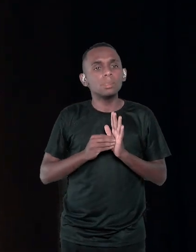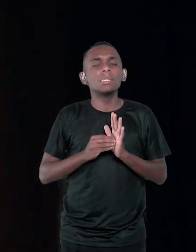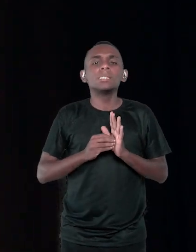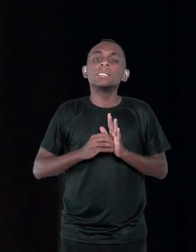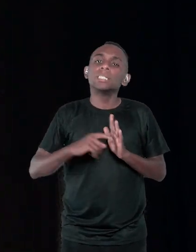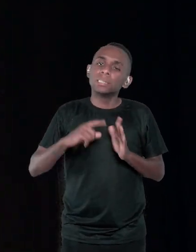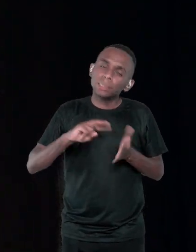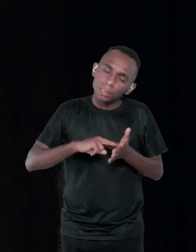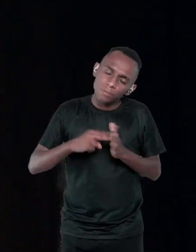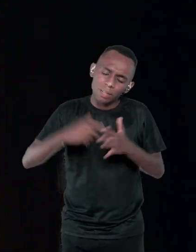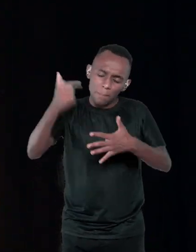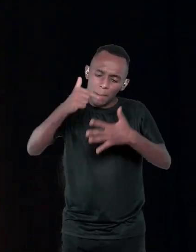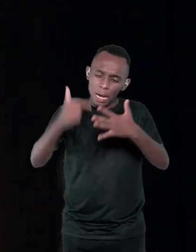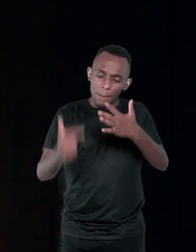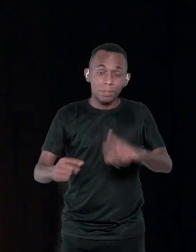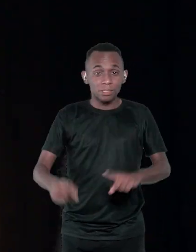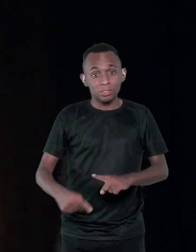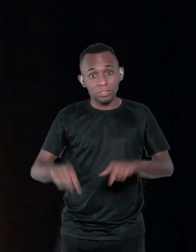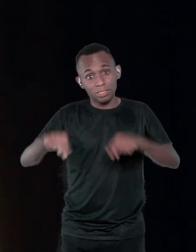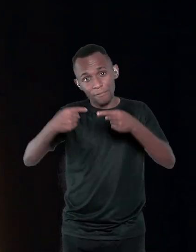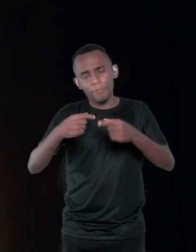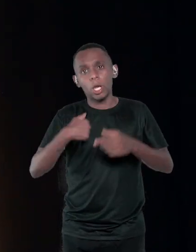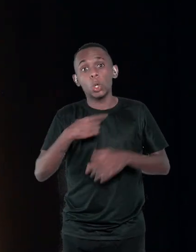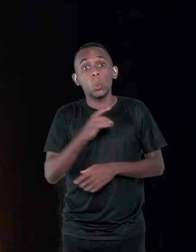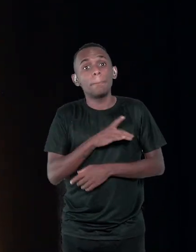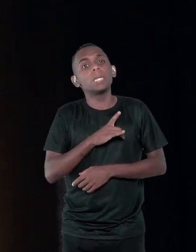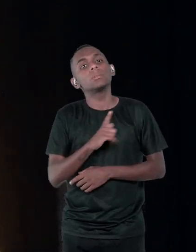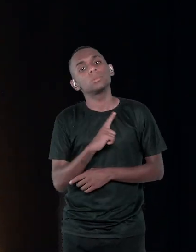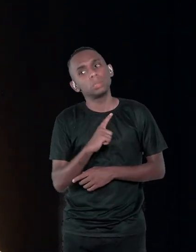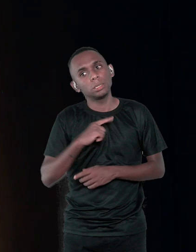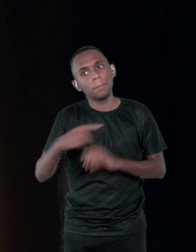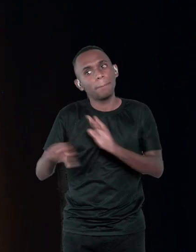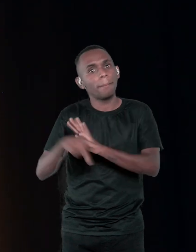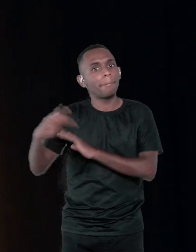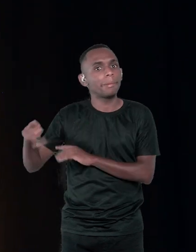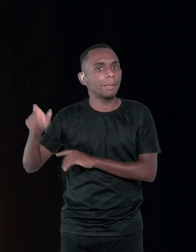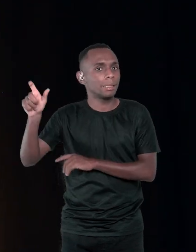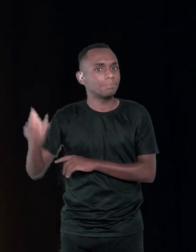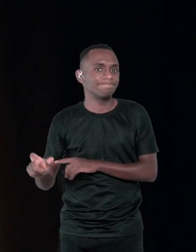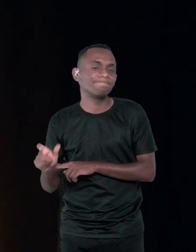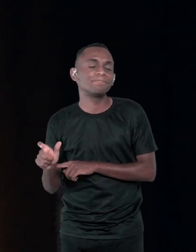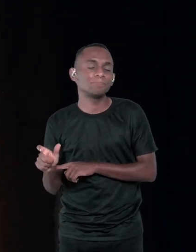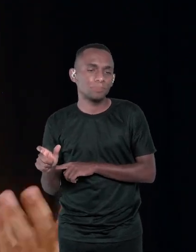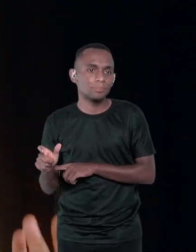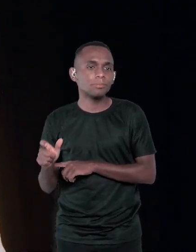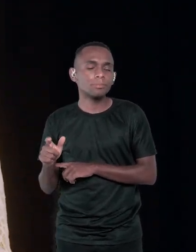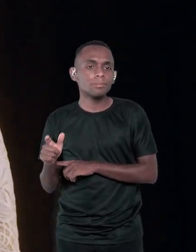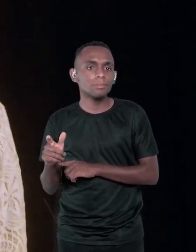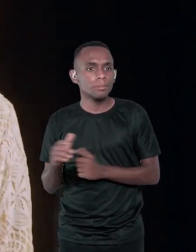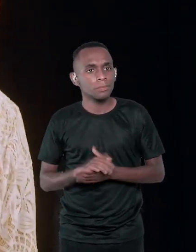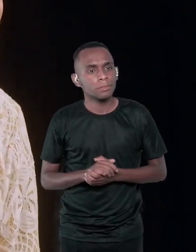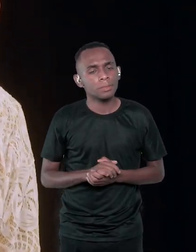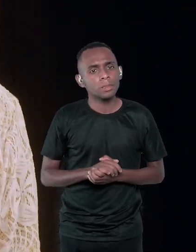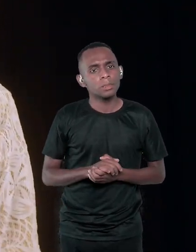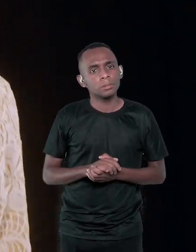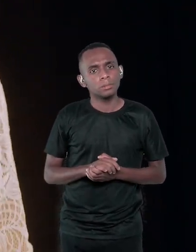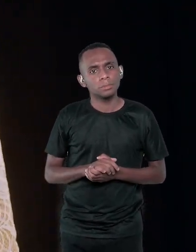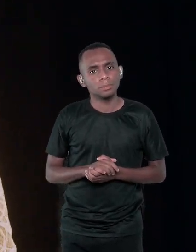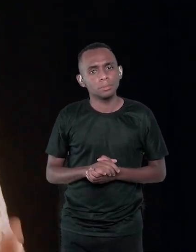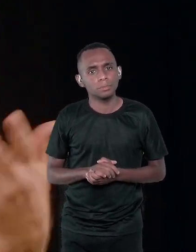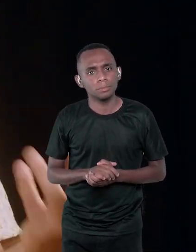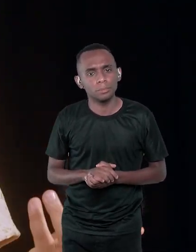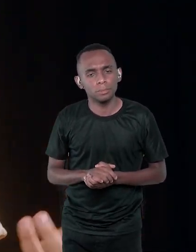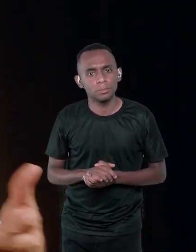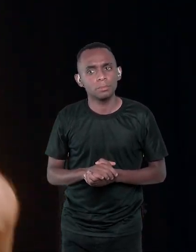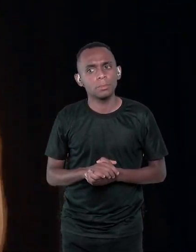esses desafios. Eu tinha, sim, muito medo dela. Né? Duvido que ela... Até falo isso, porque falava